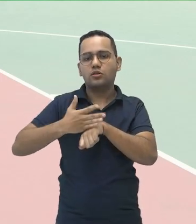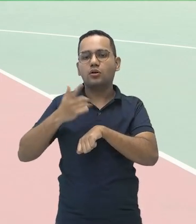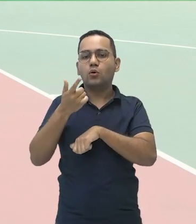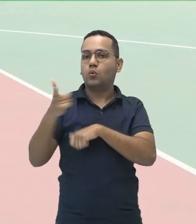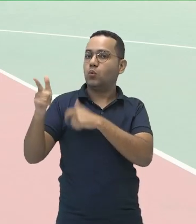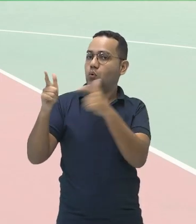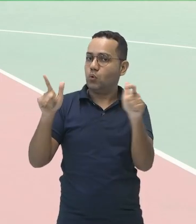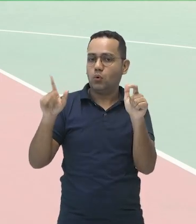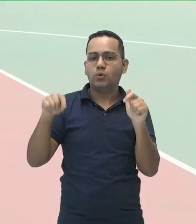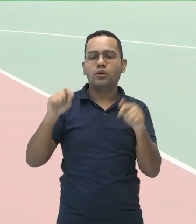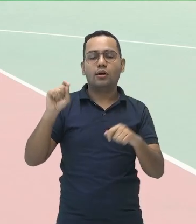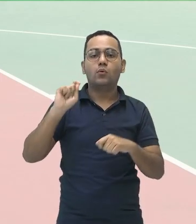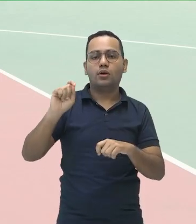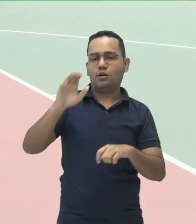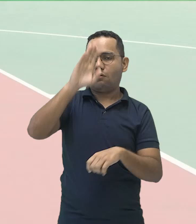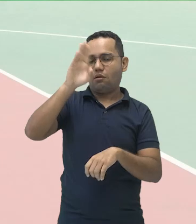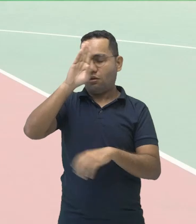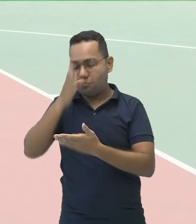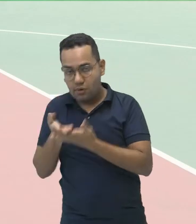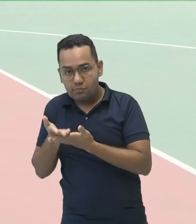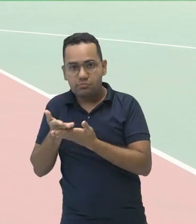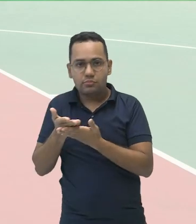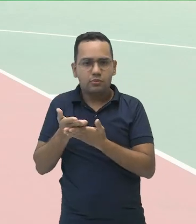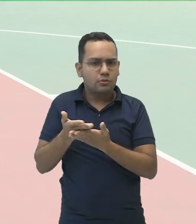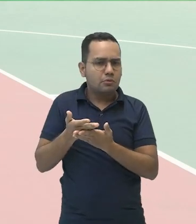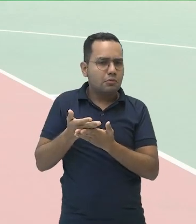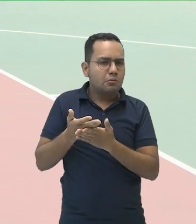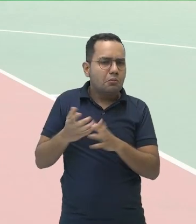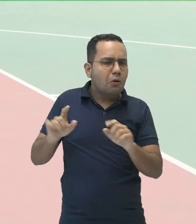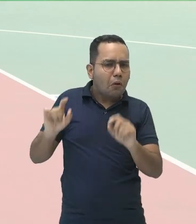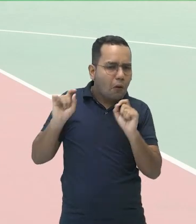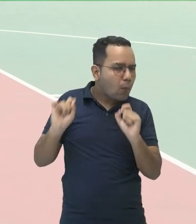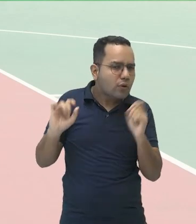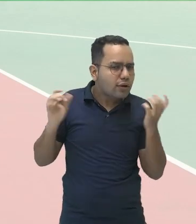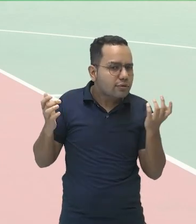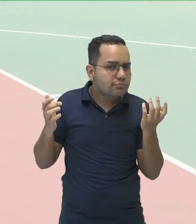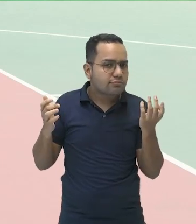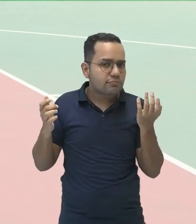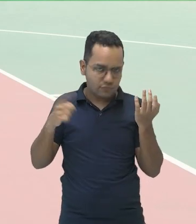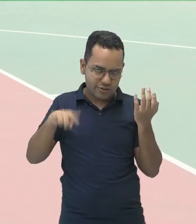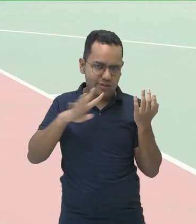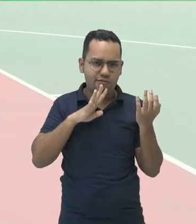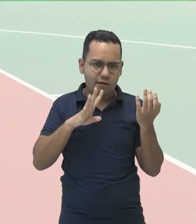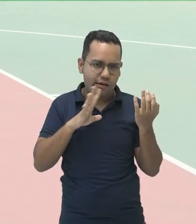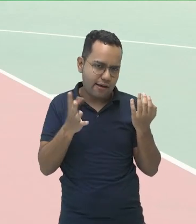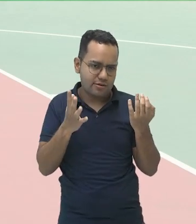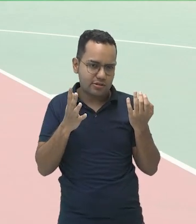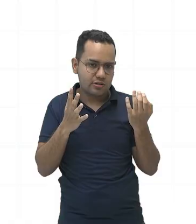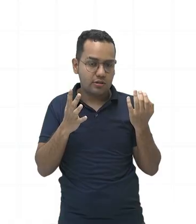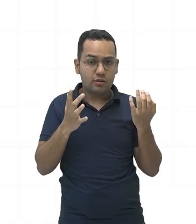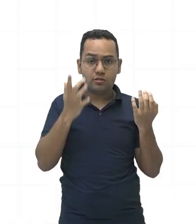a questão do desmaio. E aí, o que é o desmaio? Vocês sabem? Se não sabem, vamos conferir